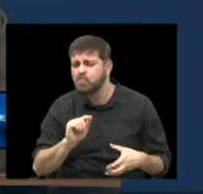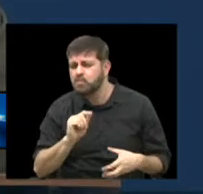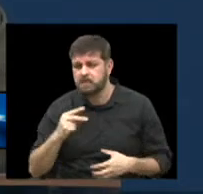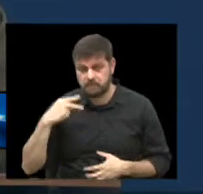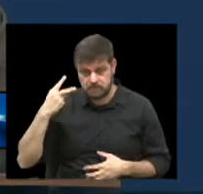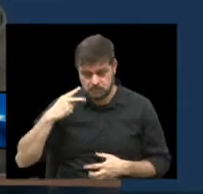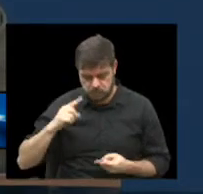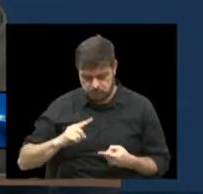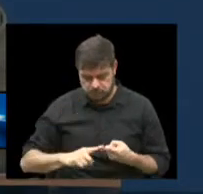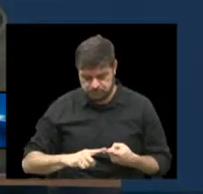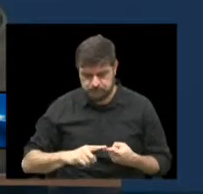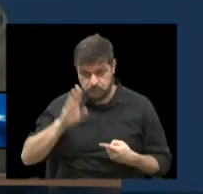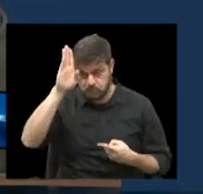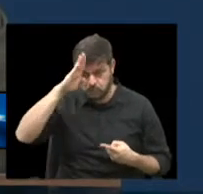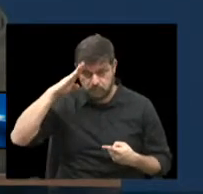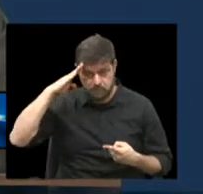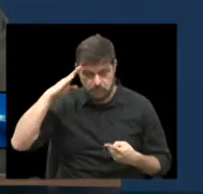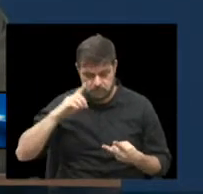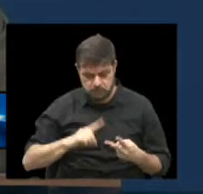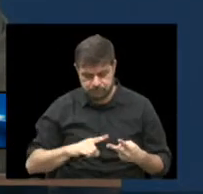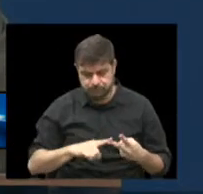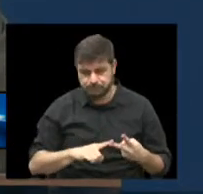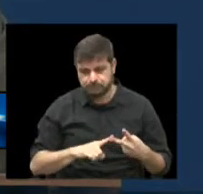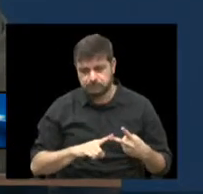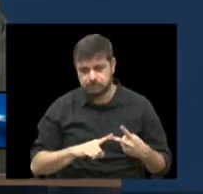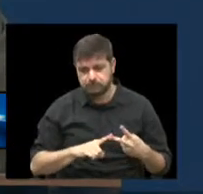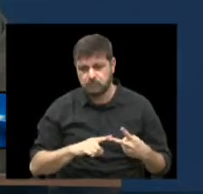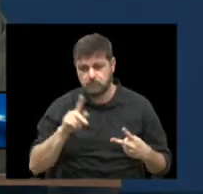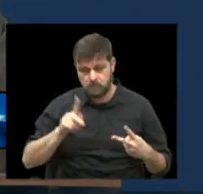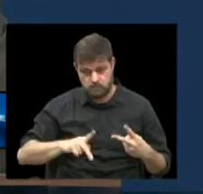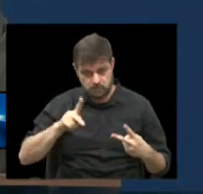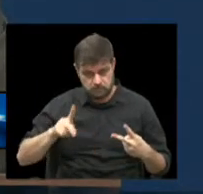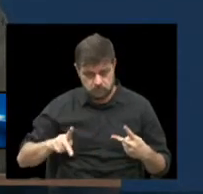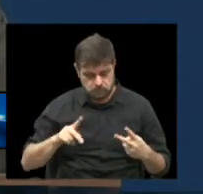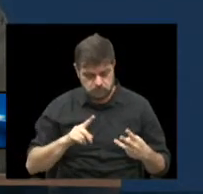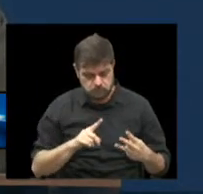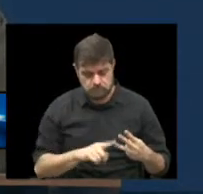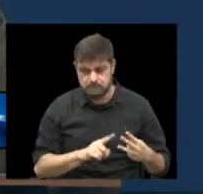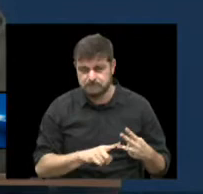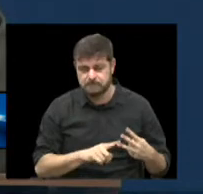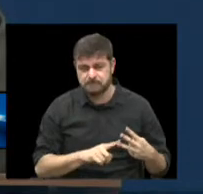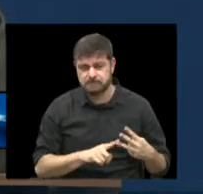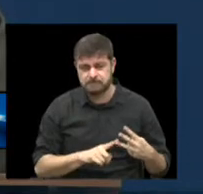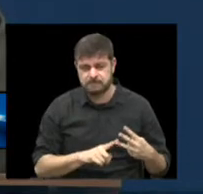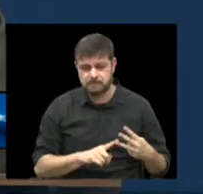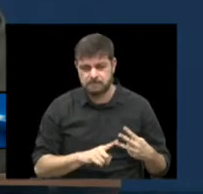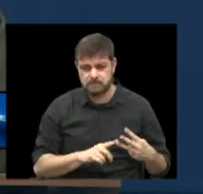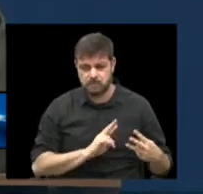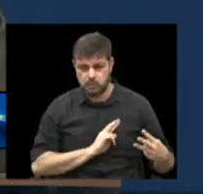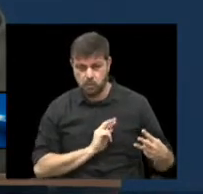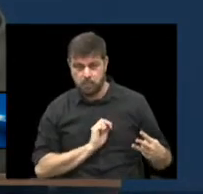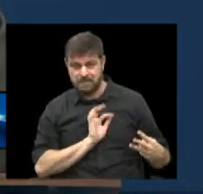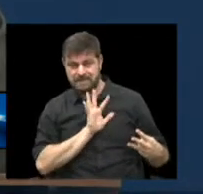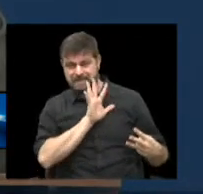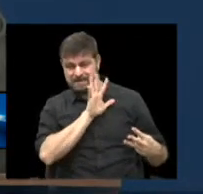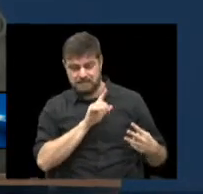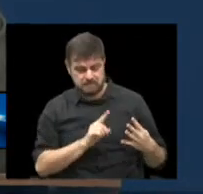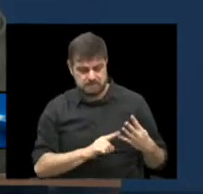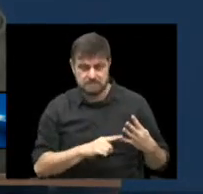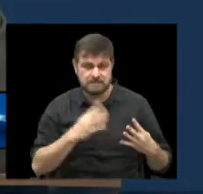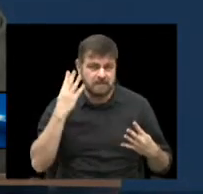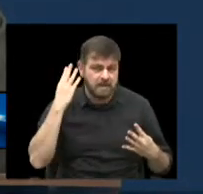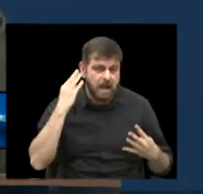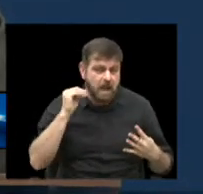o vereador Pedro Tourinho, o vereador professor Alberto, o vereador Rubens Gás e a